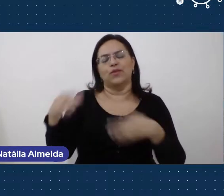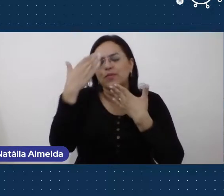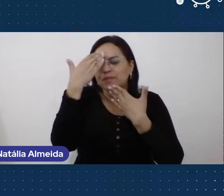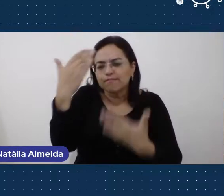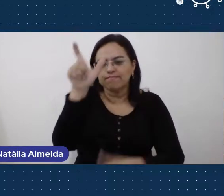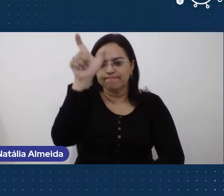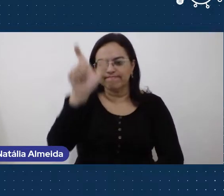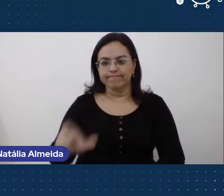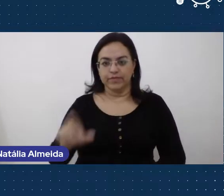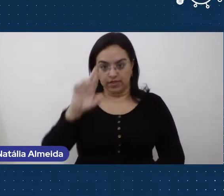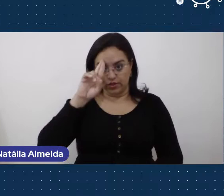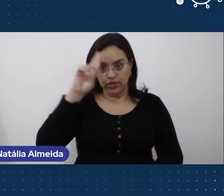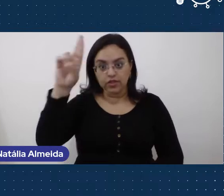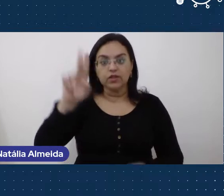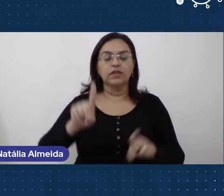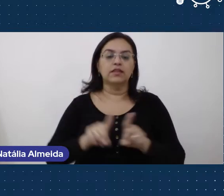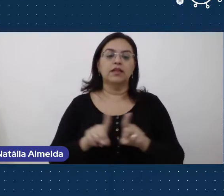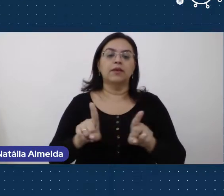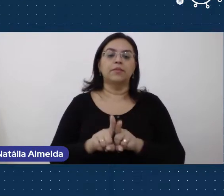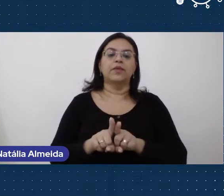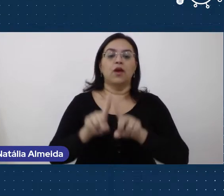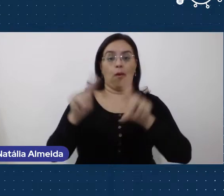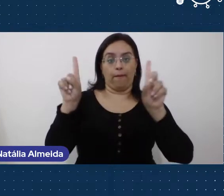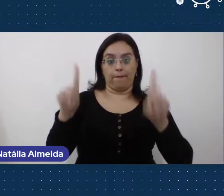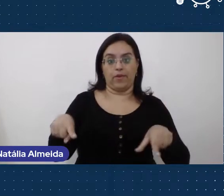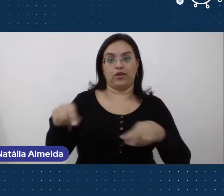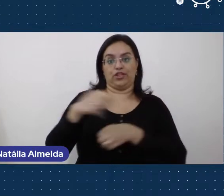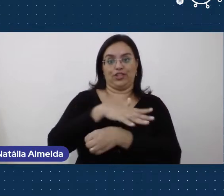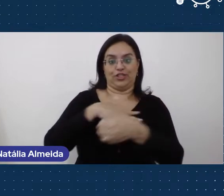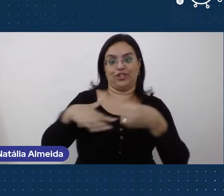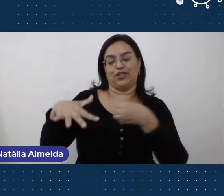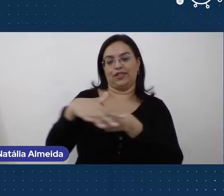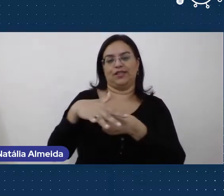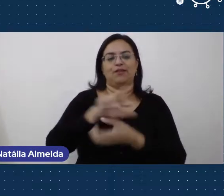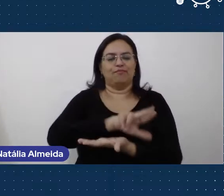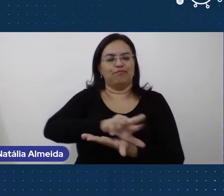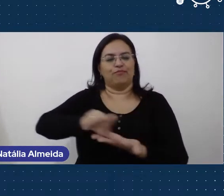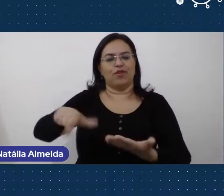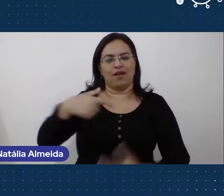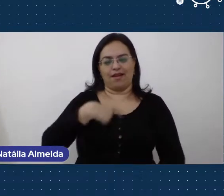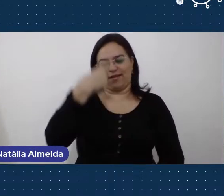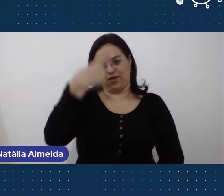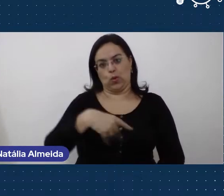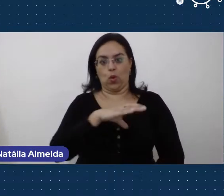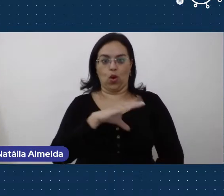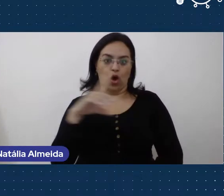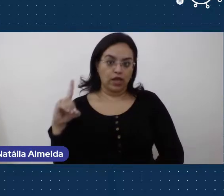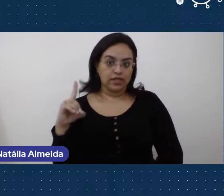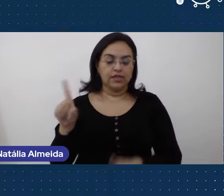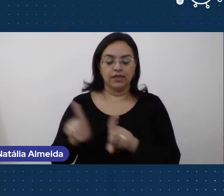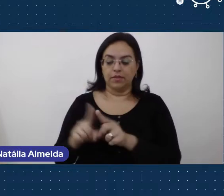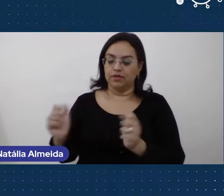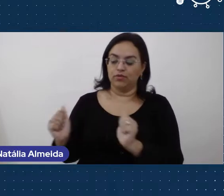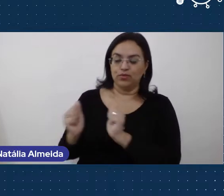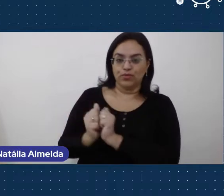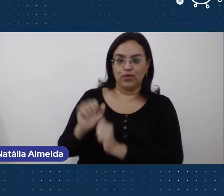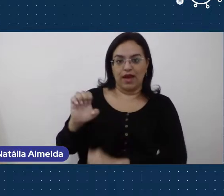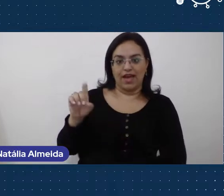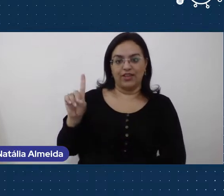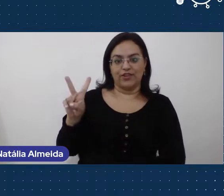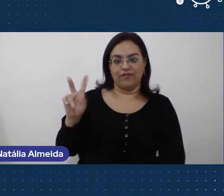diretor. E também o projeto de extensão Plurisaberes, do qual eu sou coordenadora, eu juntamente com a Edivander,